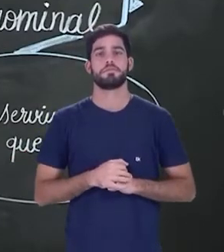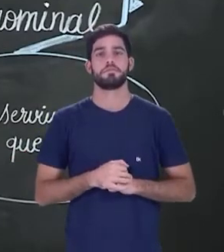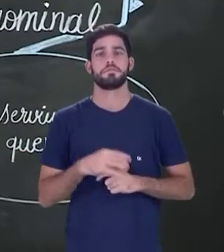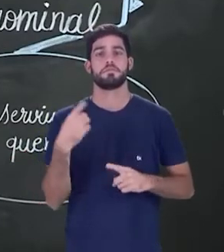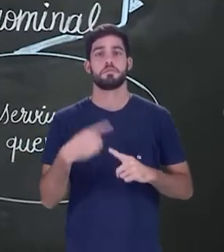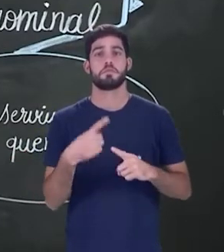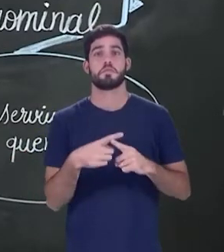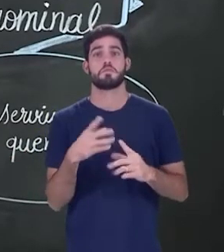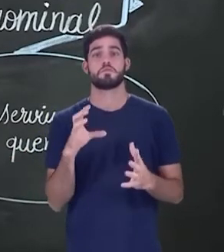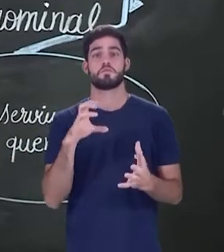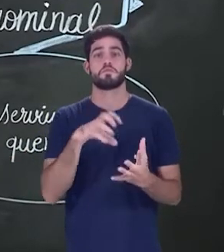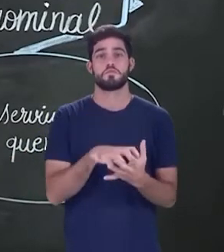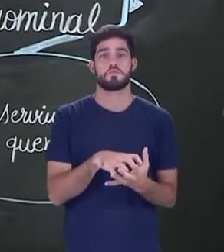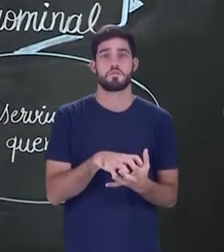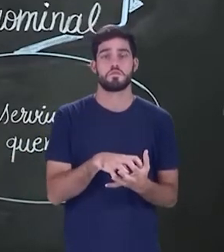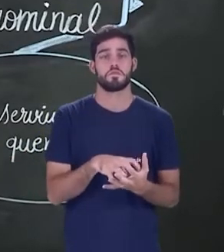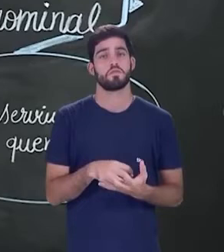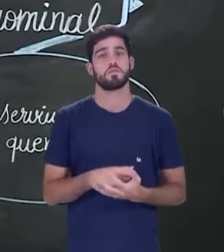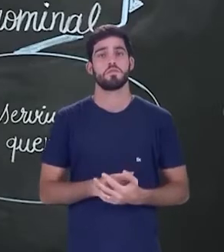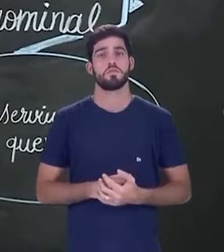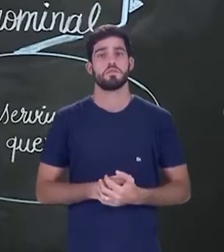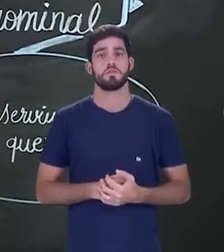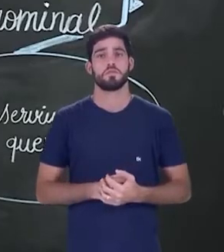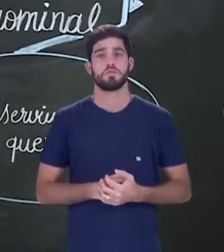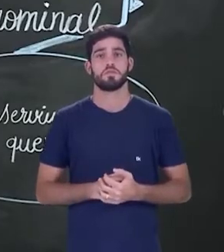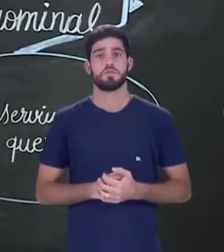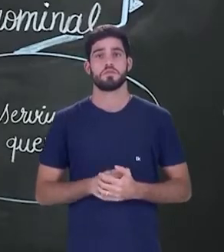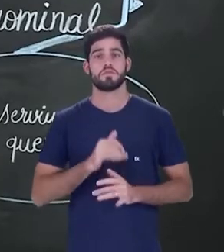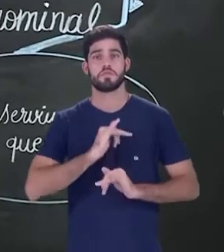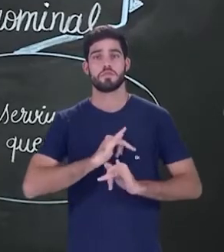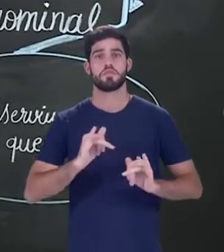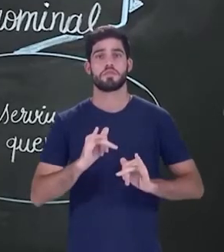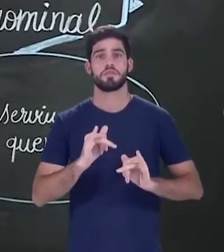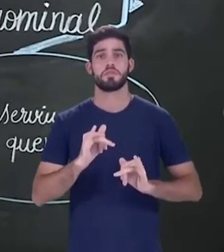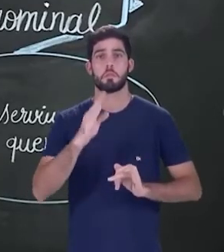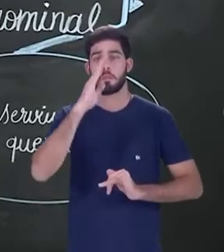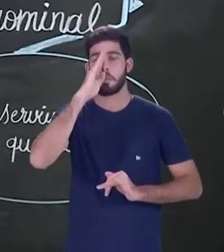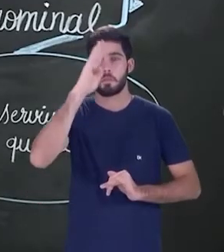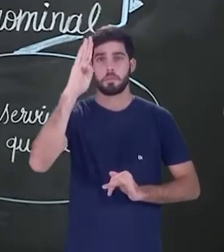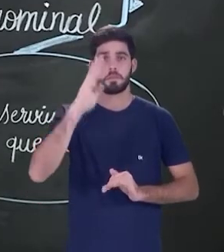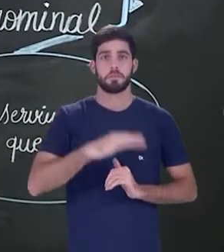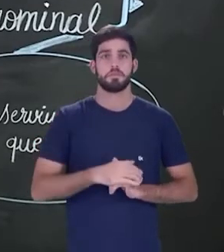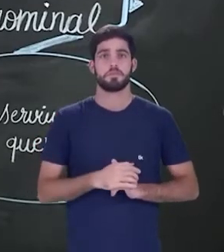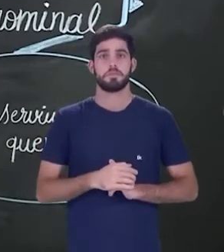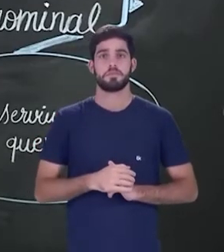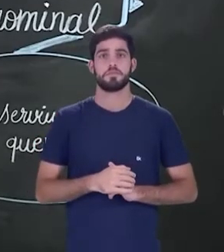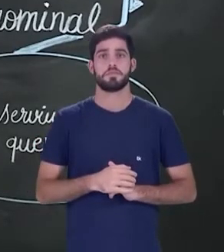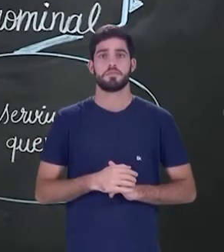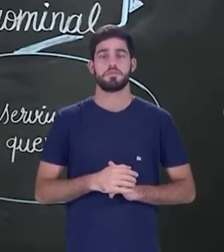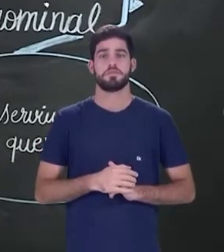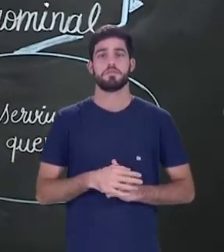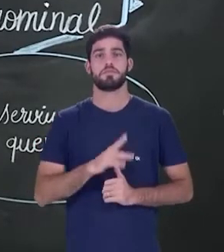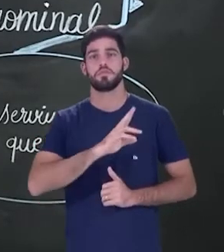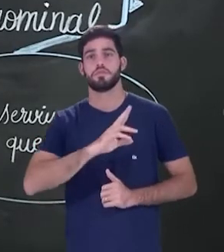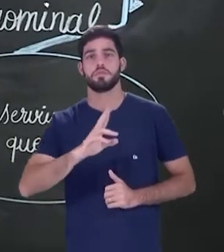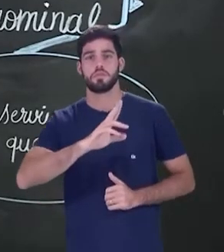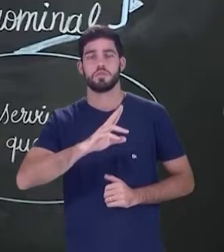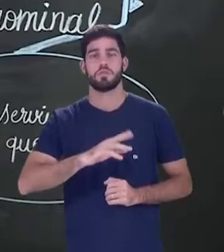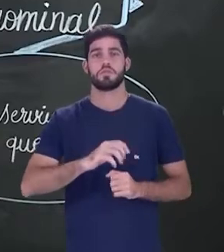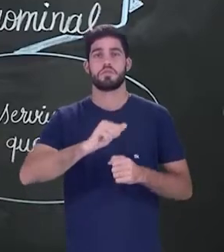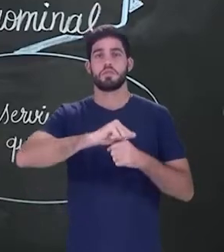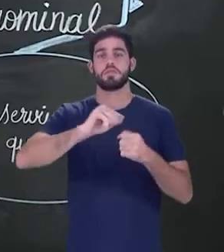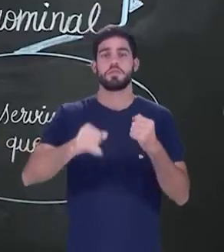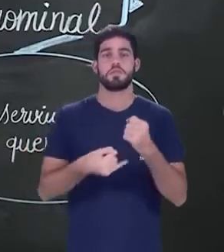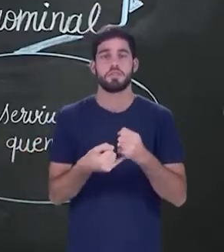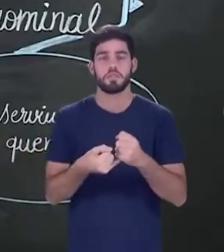desse predicado é elogiadas. A informação principal aqui não está no verbo, está no nome, está no adjetivo. Lembra que o adjetivo é aquela